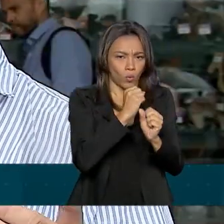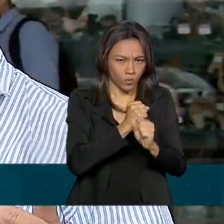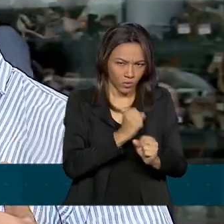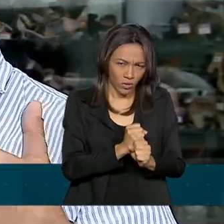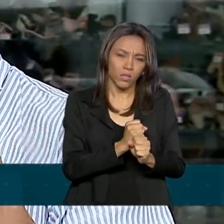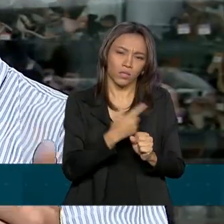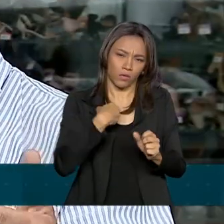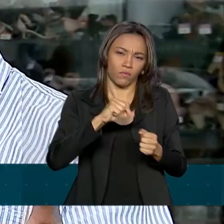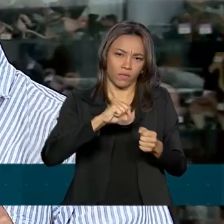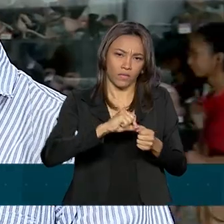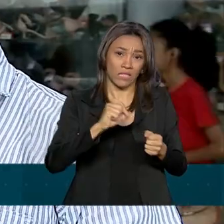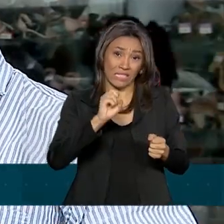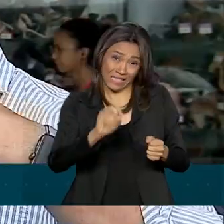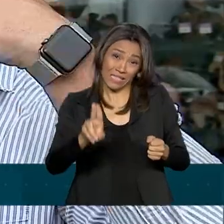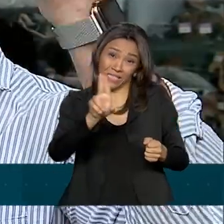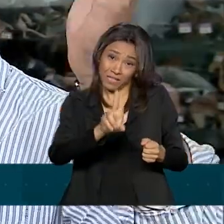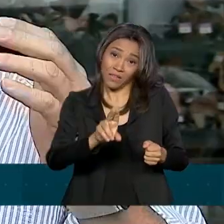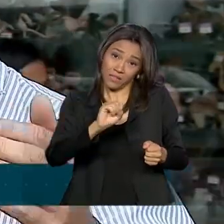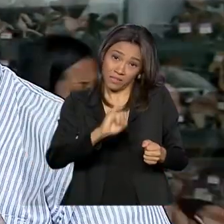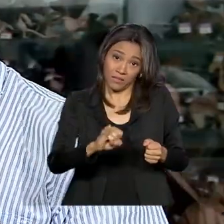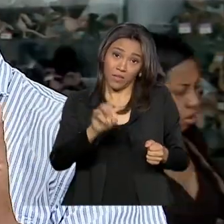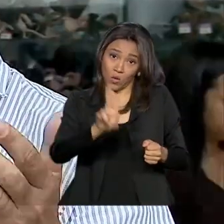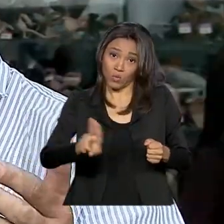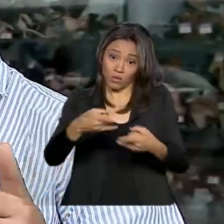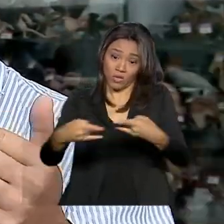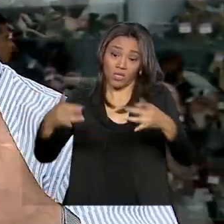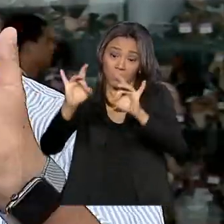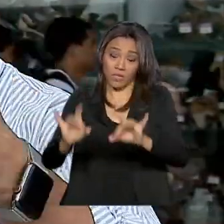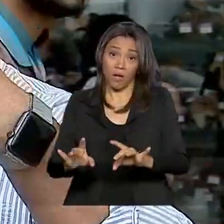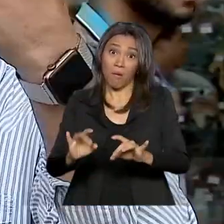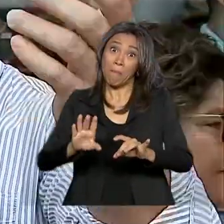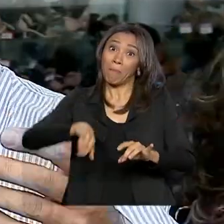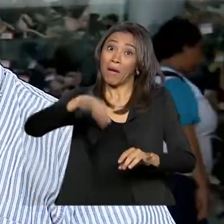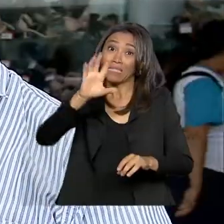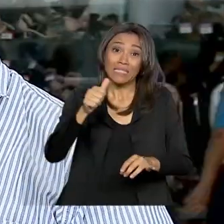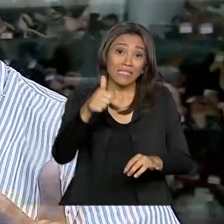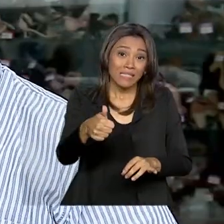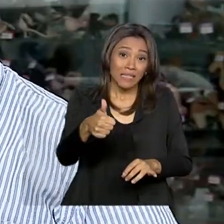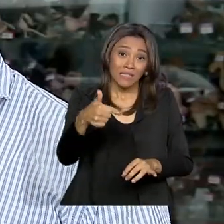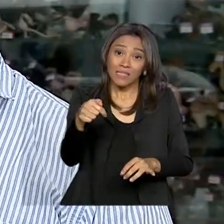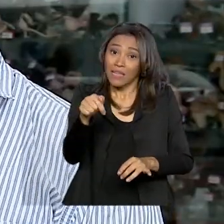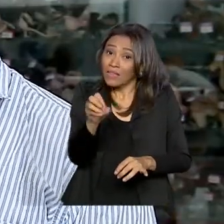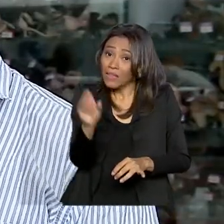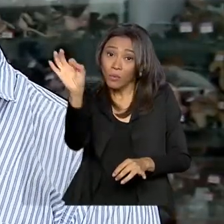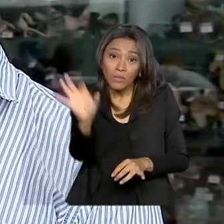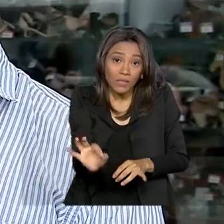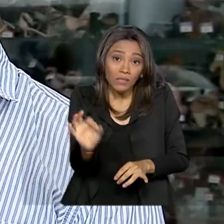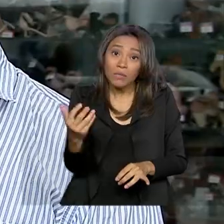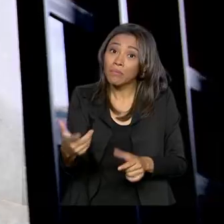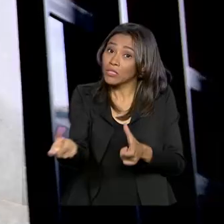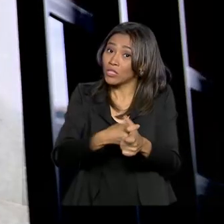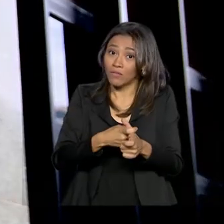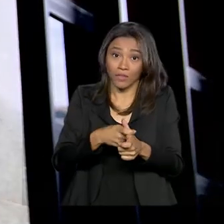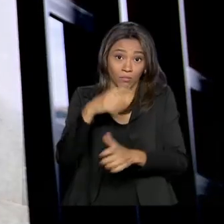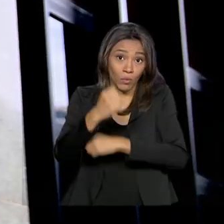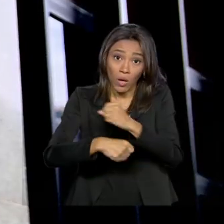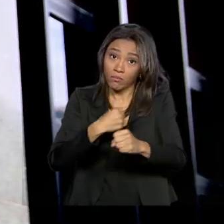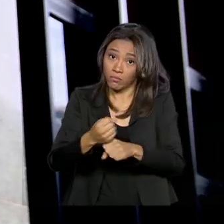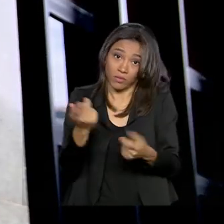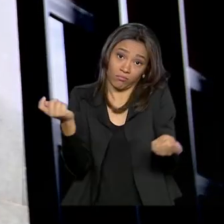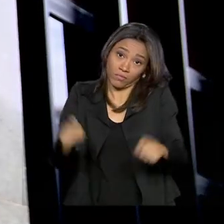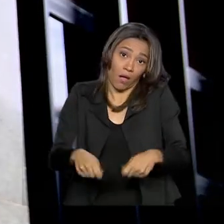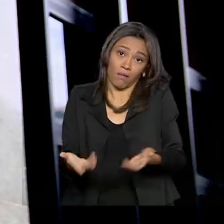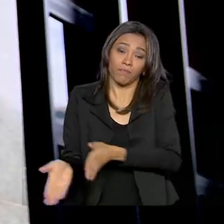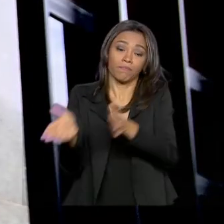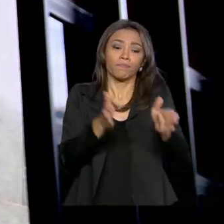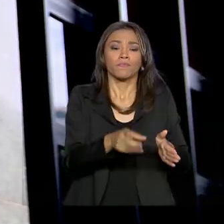se eu utilizar o cheque especial, eu chego a pagar até 170% da minha dívida em um ano. Então, não vale a pena. Segundo o Banco